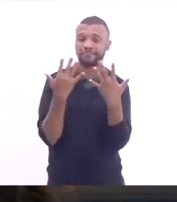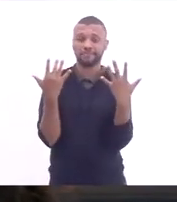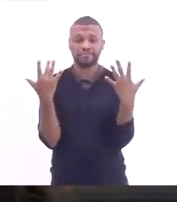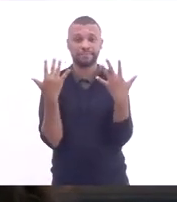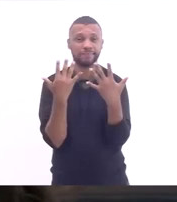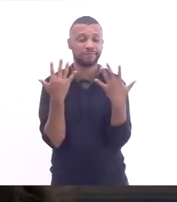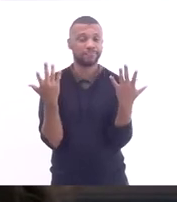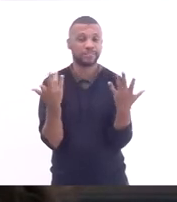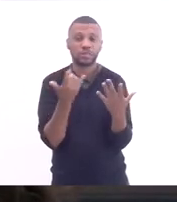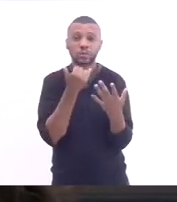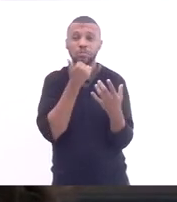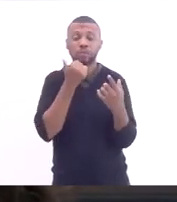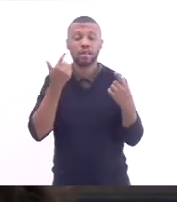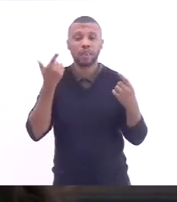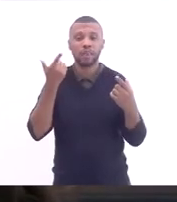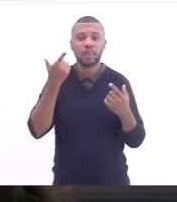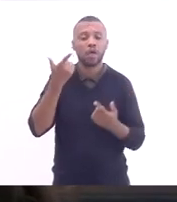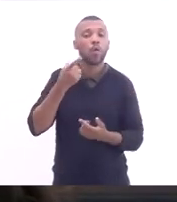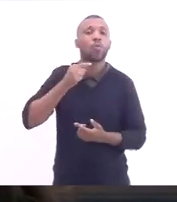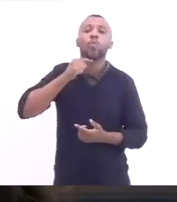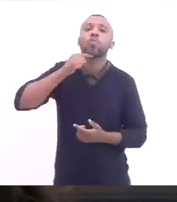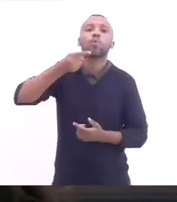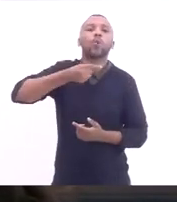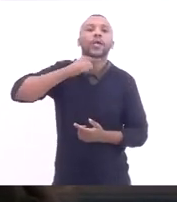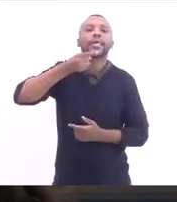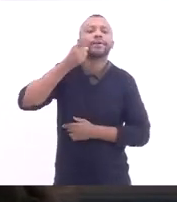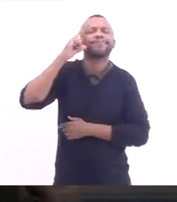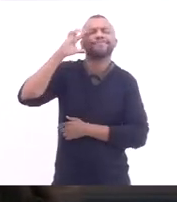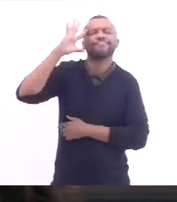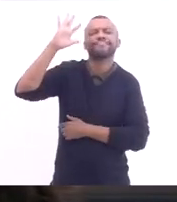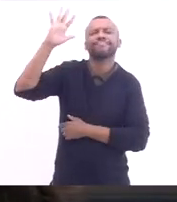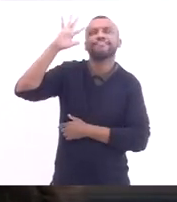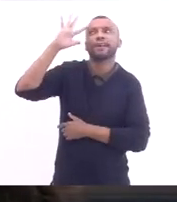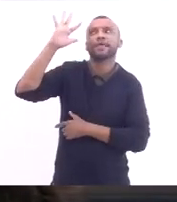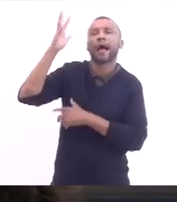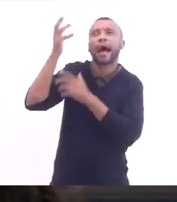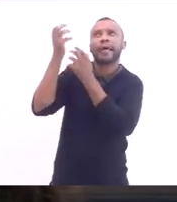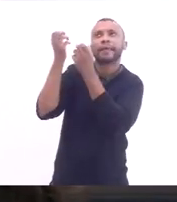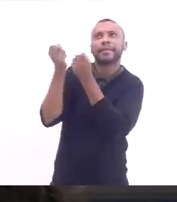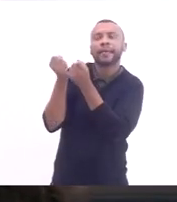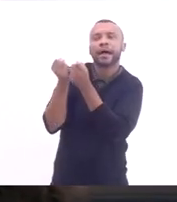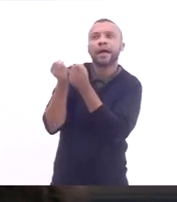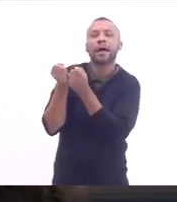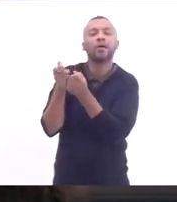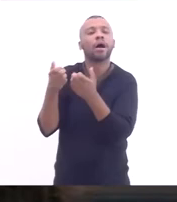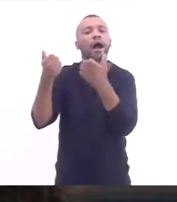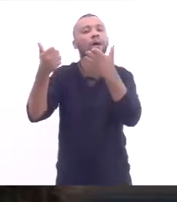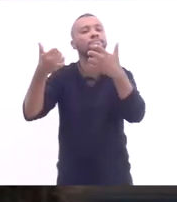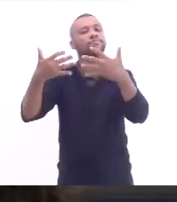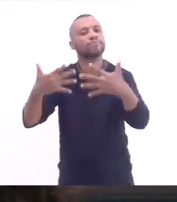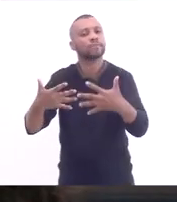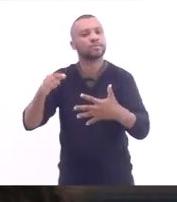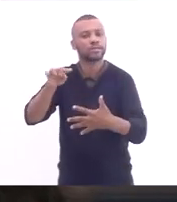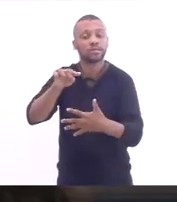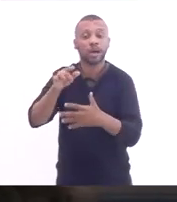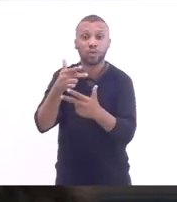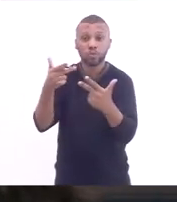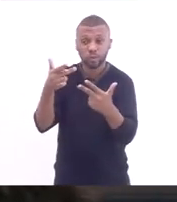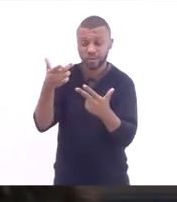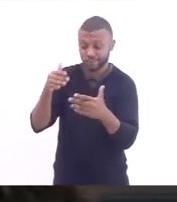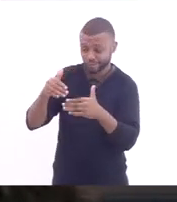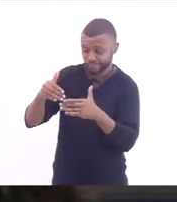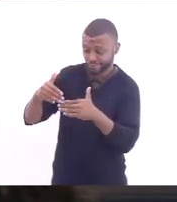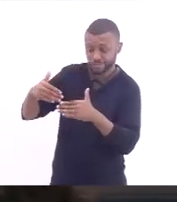Não entra na minha cabeça, por exemplo, as justificativas de que as coisas vão bem.